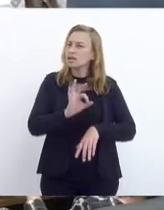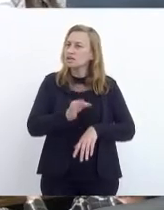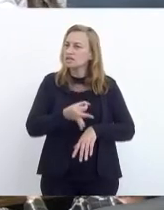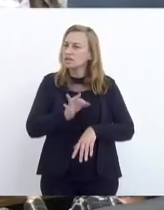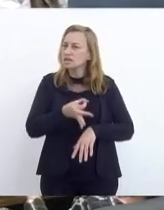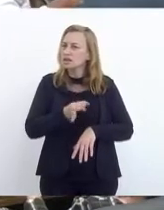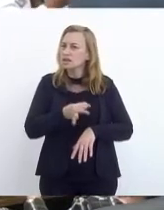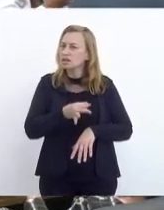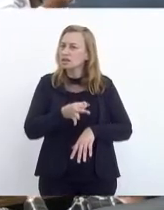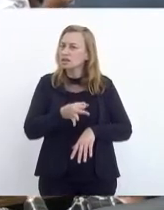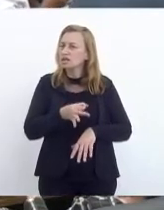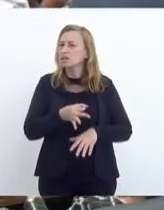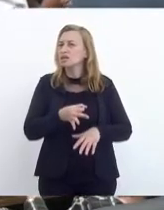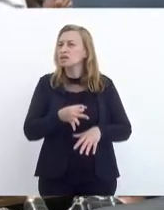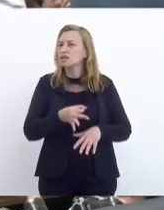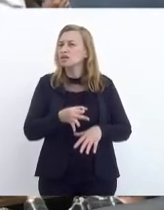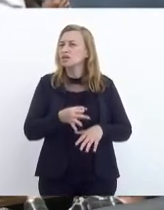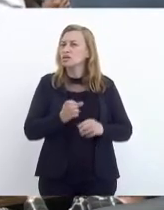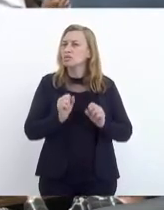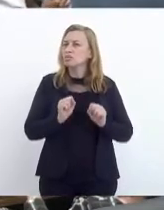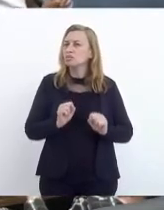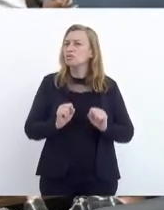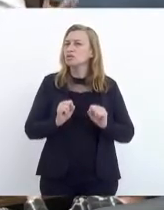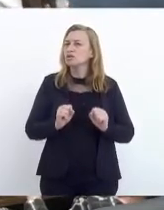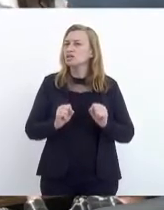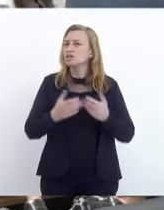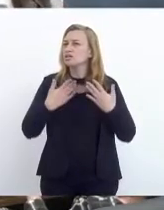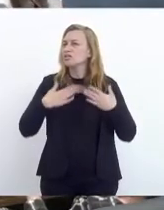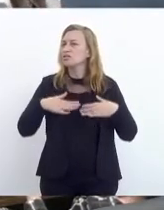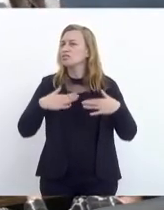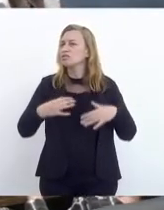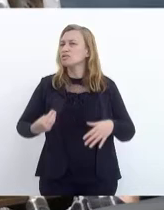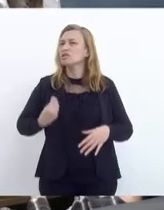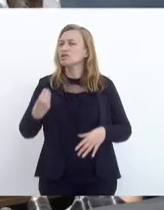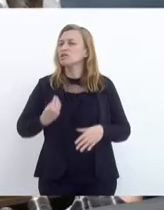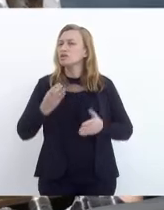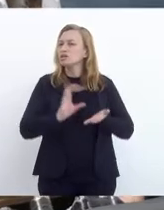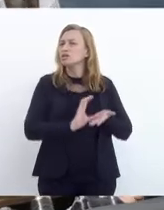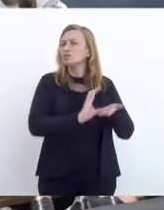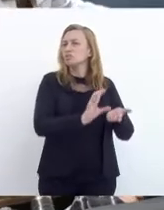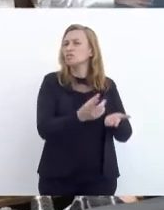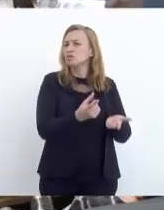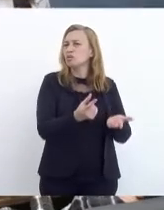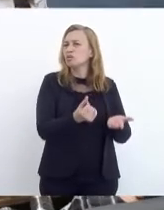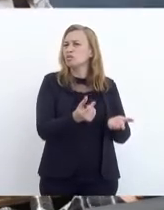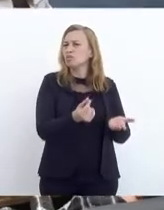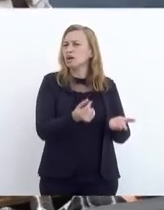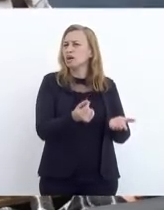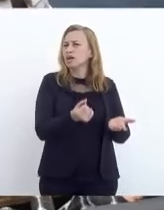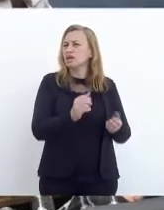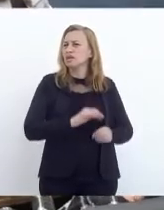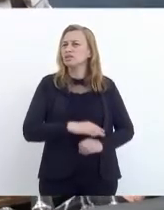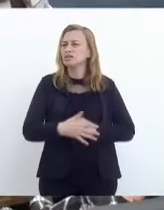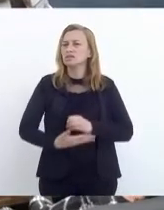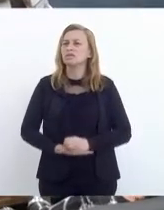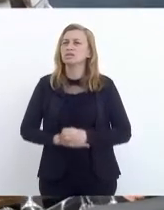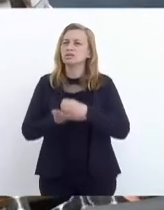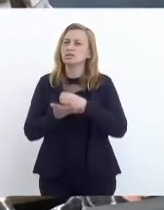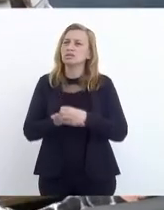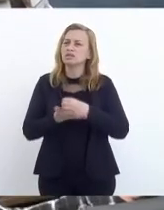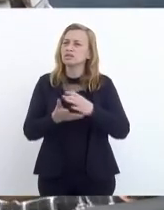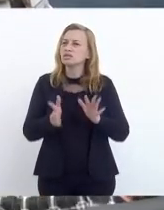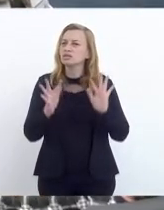ele dirigindo para aumentar recursos que garanta a sustentação da sua família. Quer